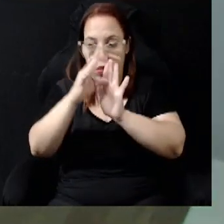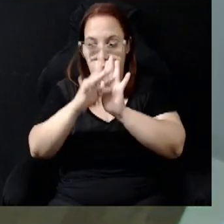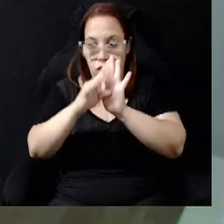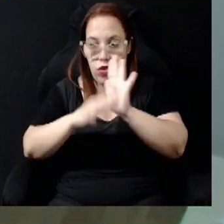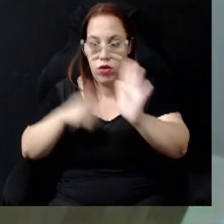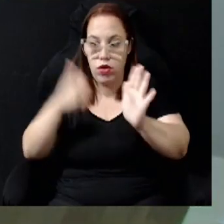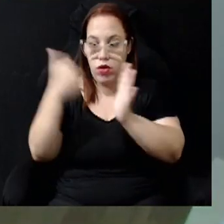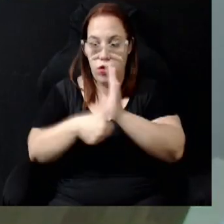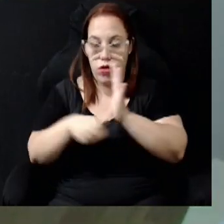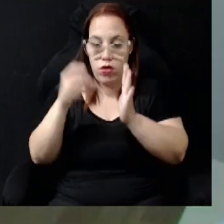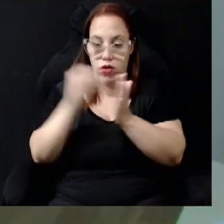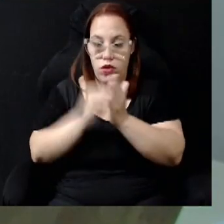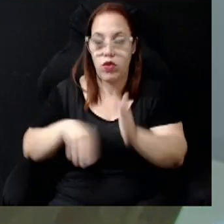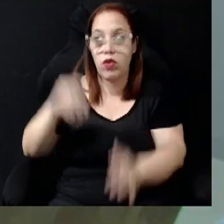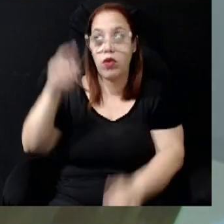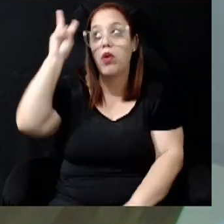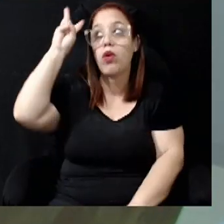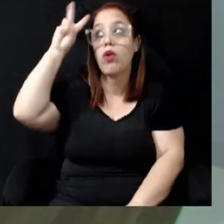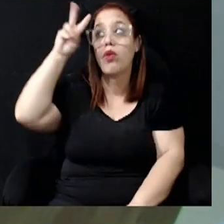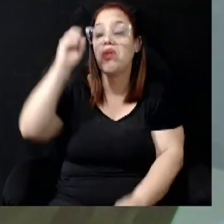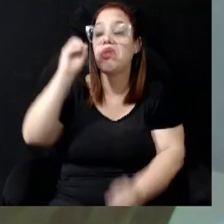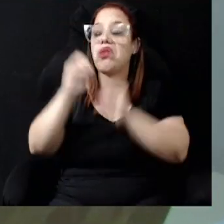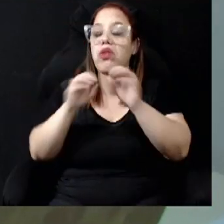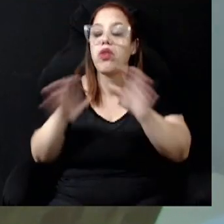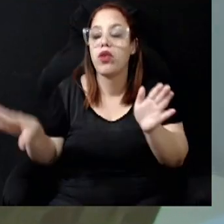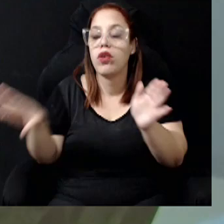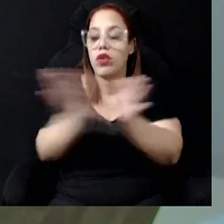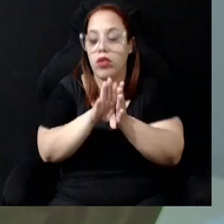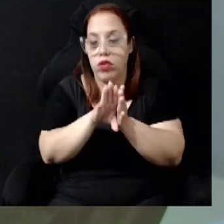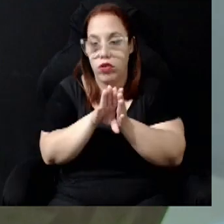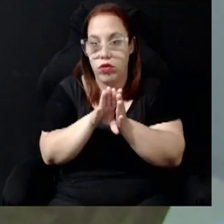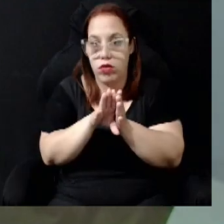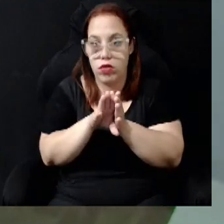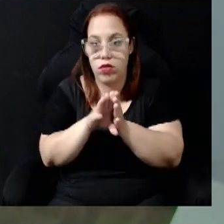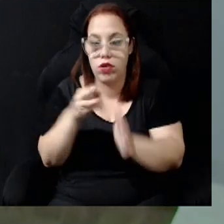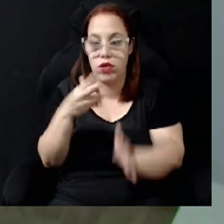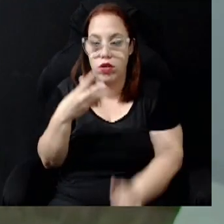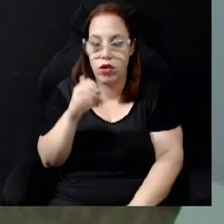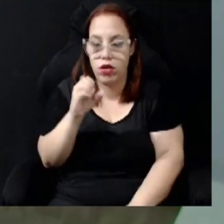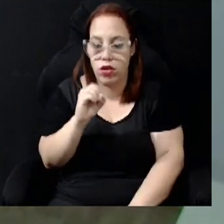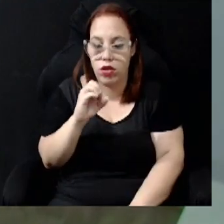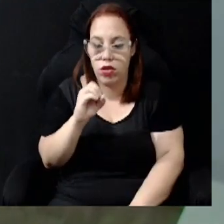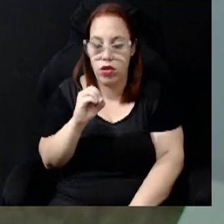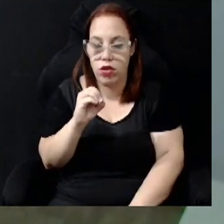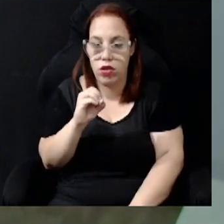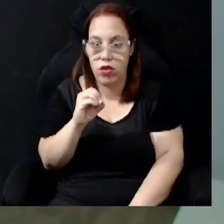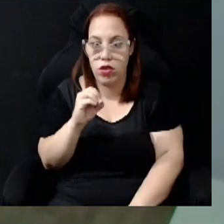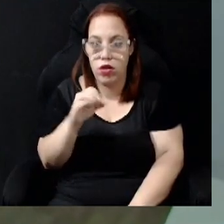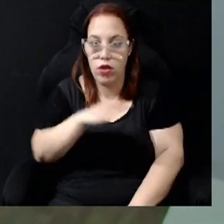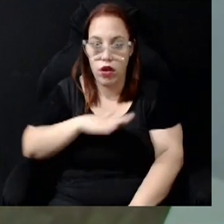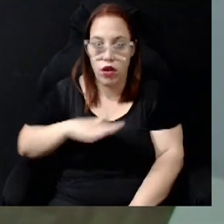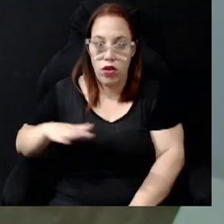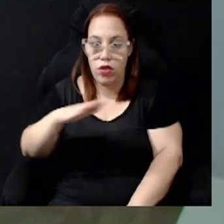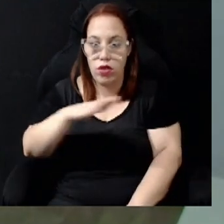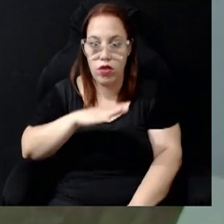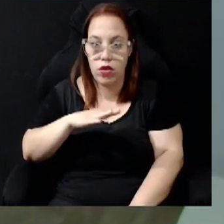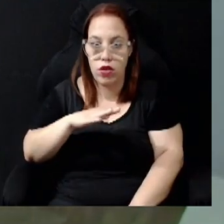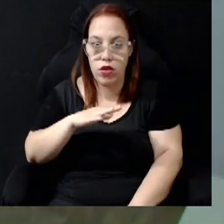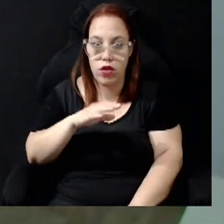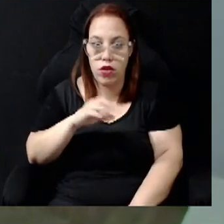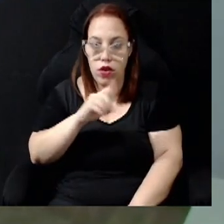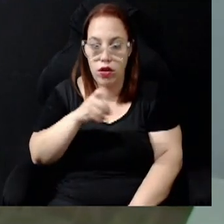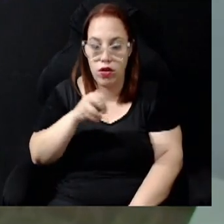lembra aqui que o que chegou aqui da zona 380 é da sessão, a gente deu uma olhadinha aqui da